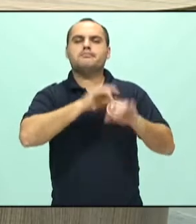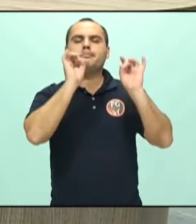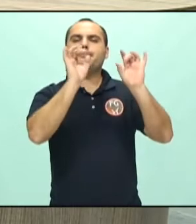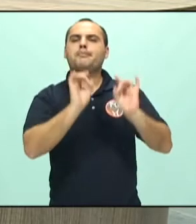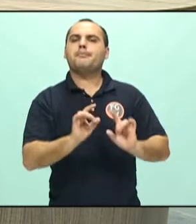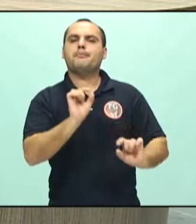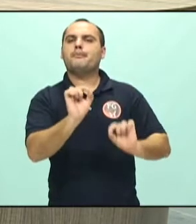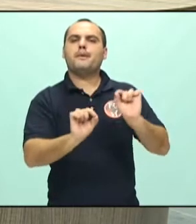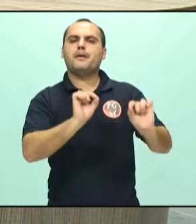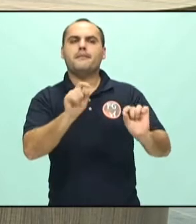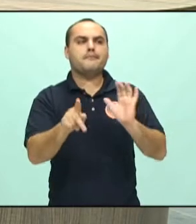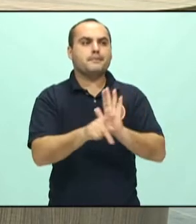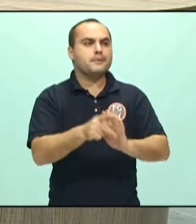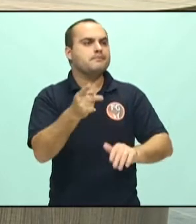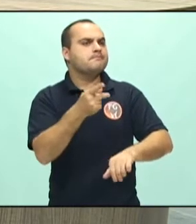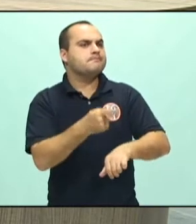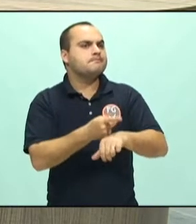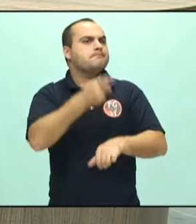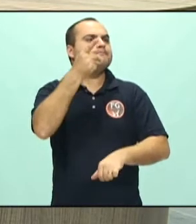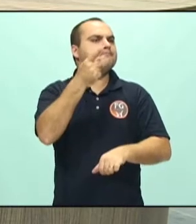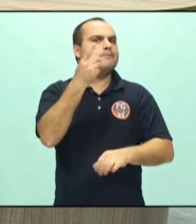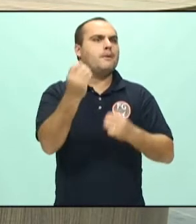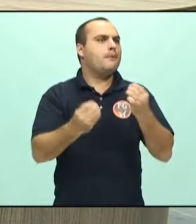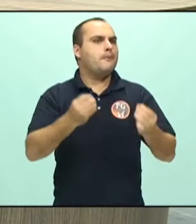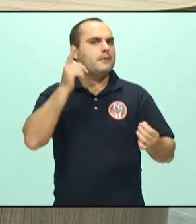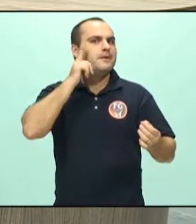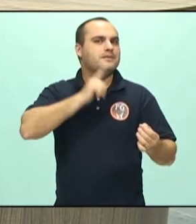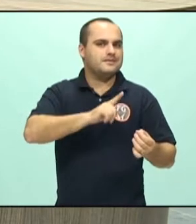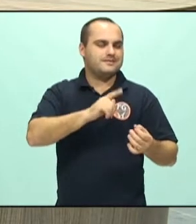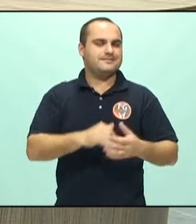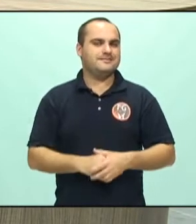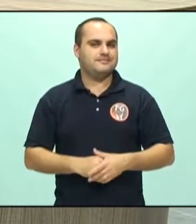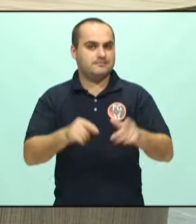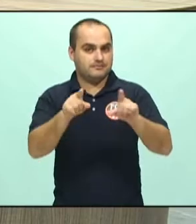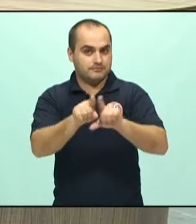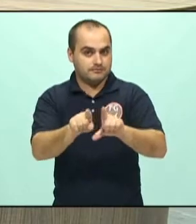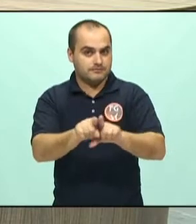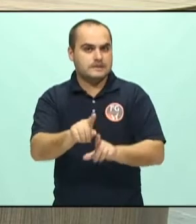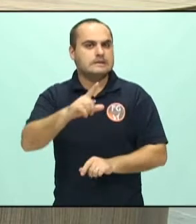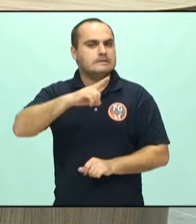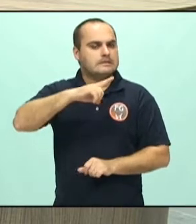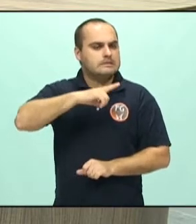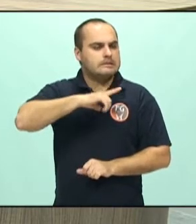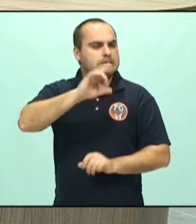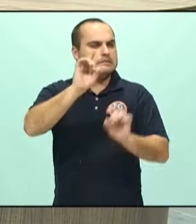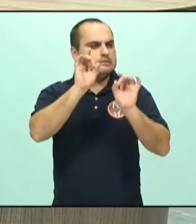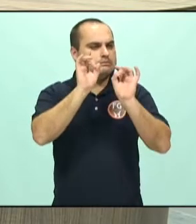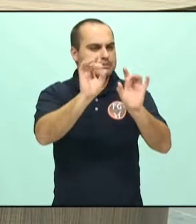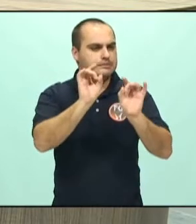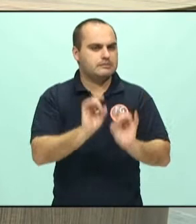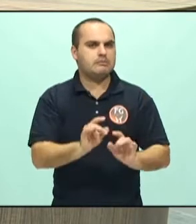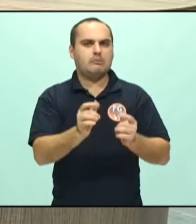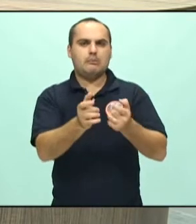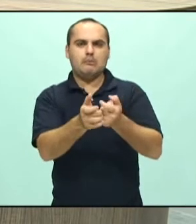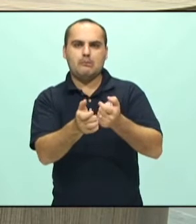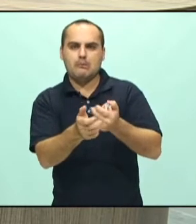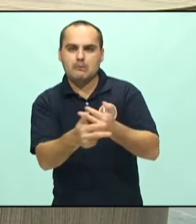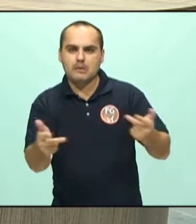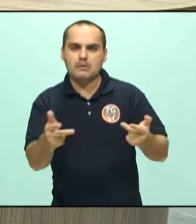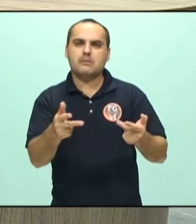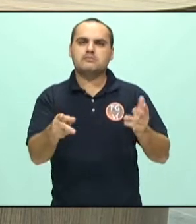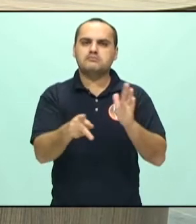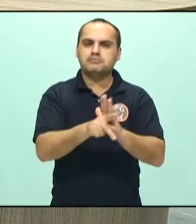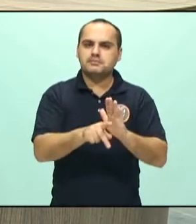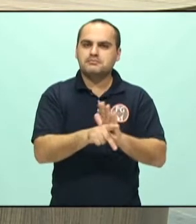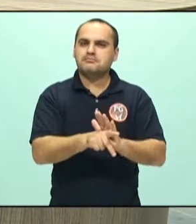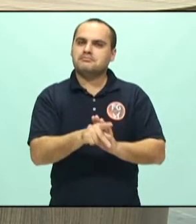a ponto de ser premiado e também de trazer algo que possa levar esse incentivo